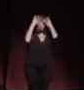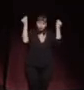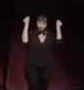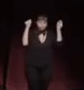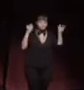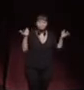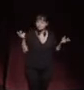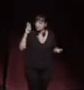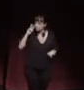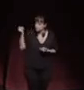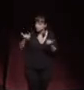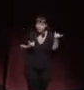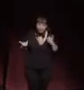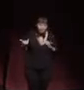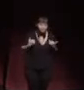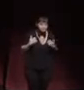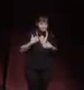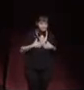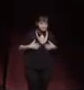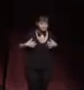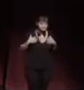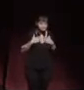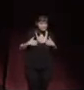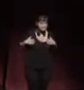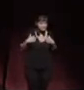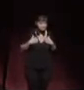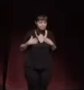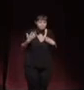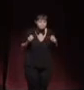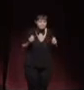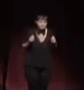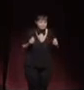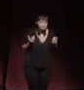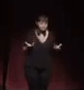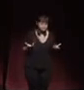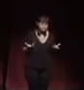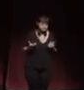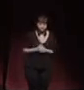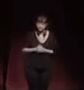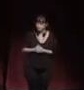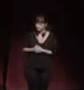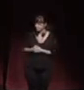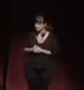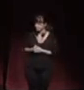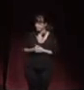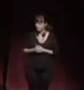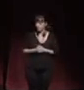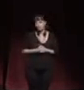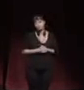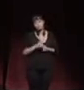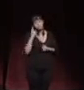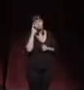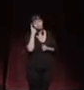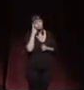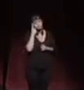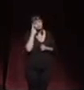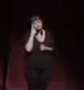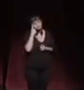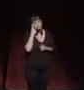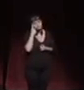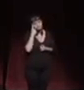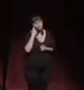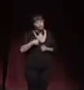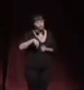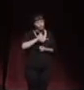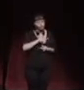ninguém recordava nada, e a gente foi ficando aflito. Então, a situação que a gente pensou era a gente contar